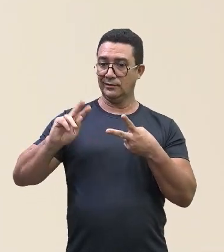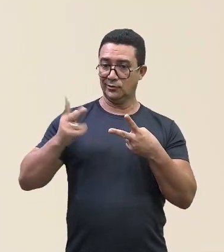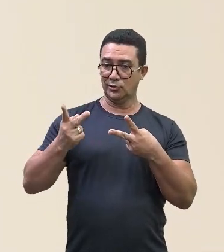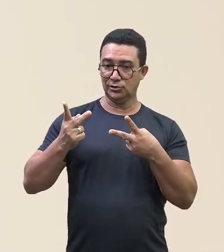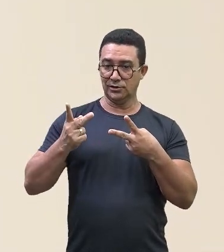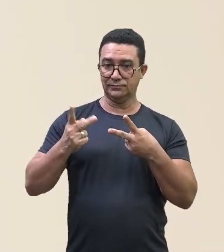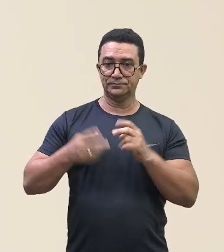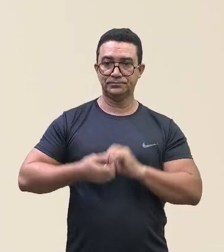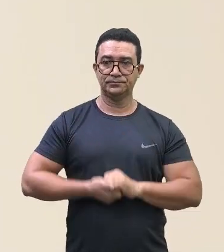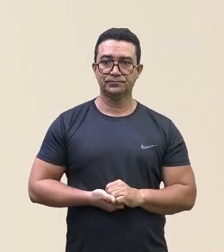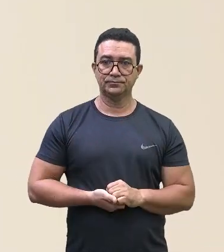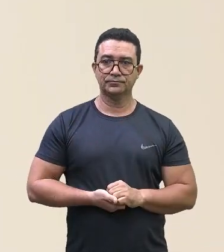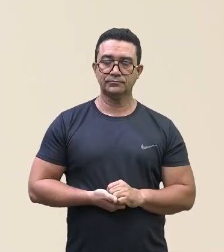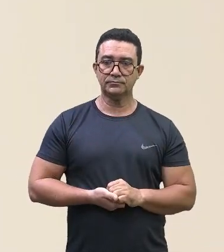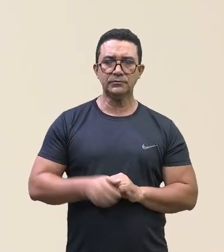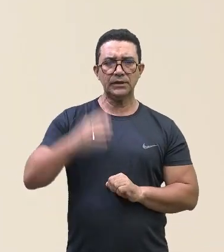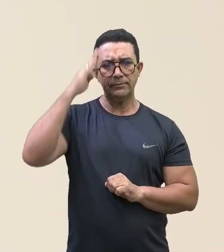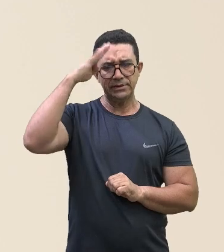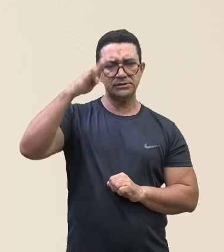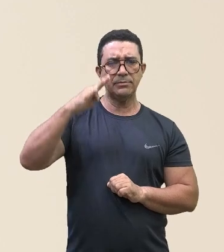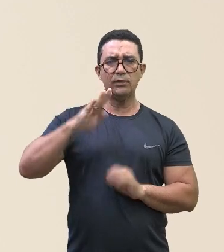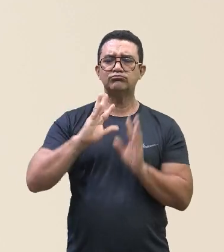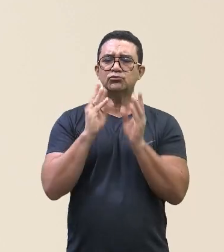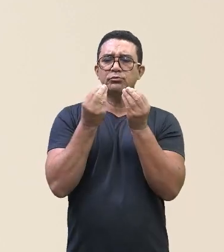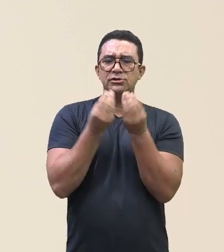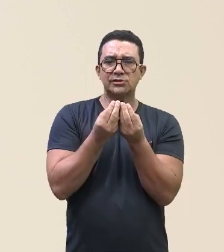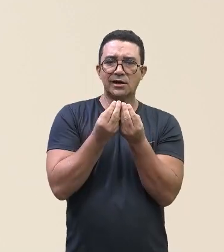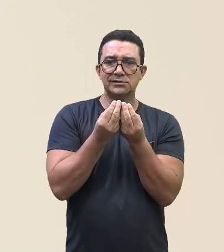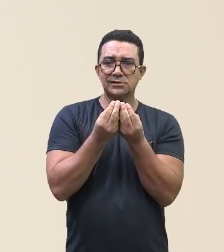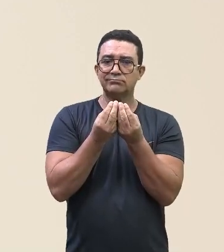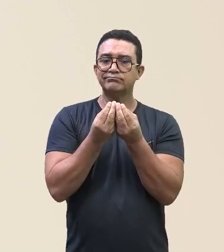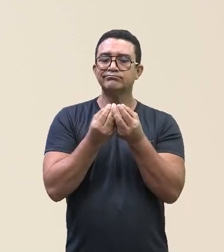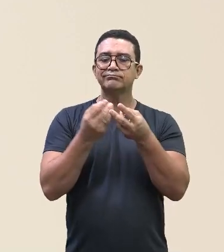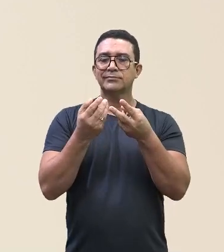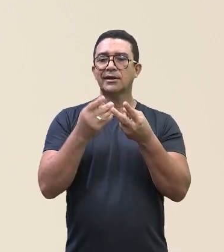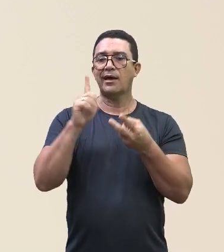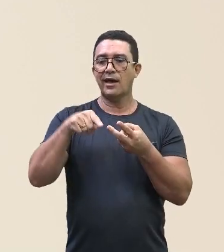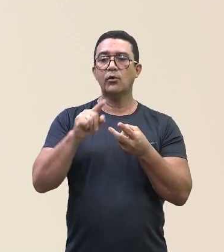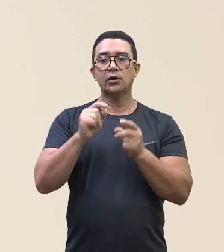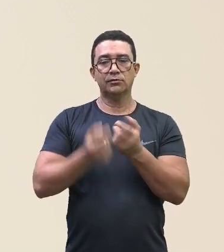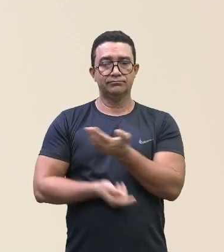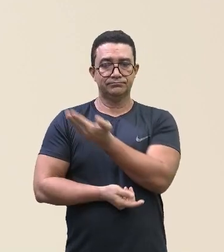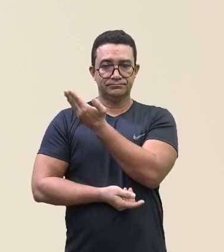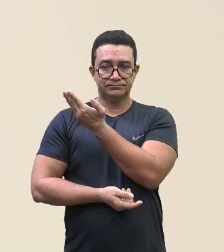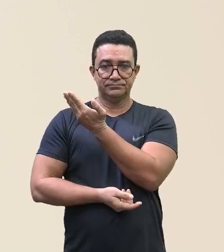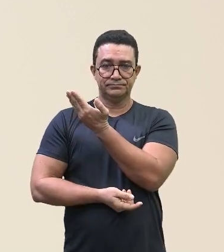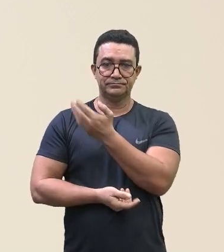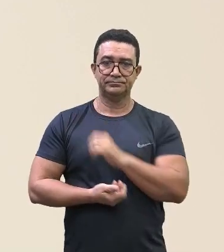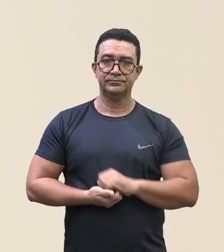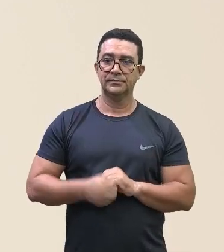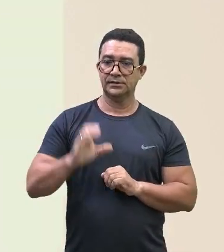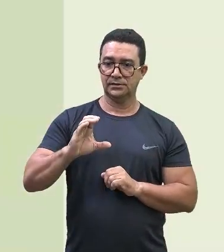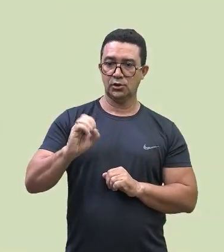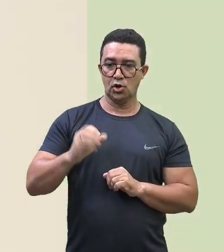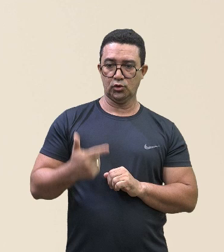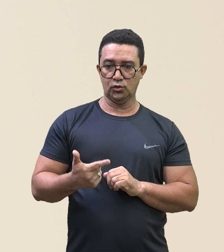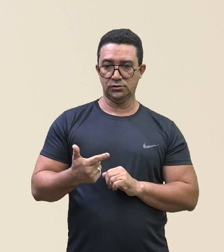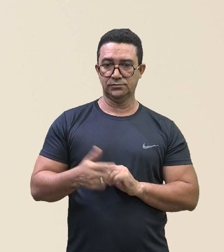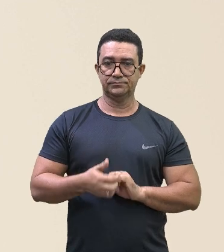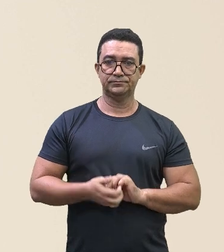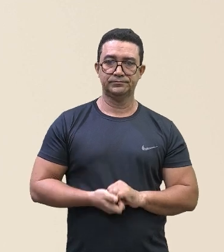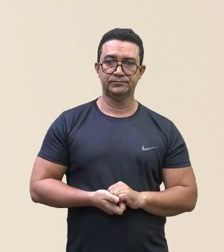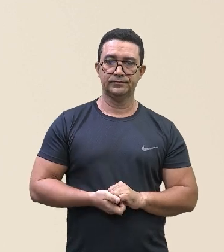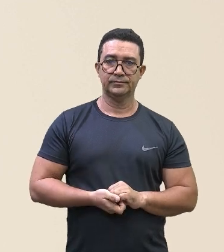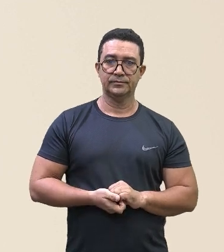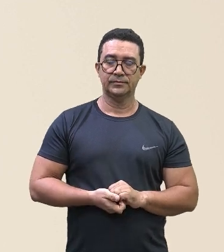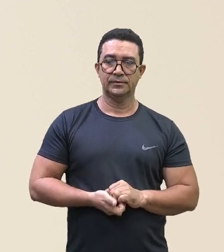assim, né, a principal substância formada a partir dessa reação é o dióxido de carbono, o CO2.